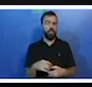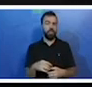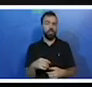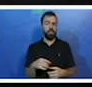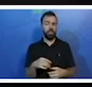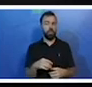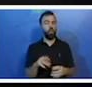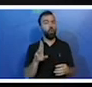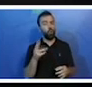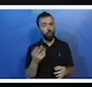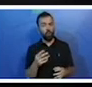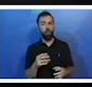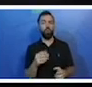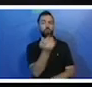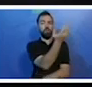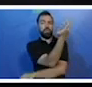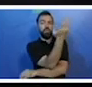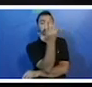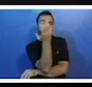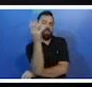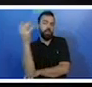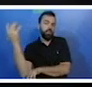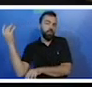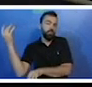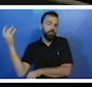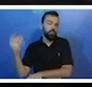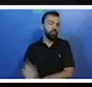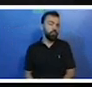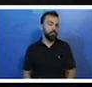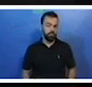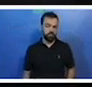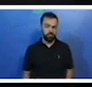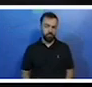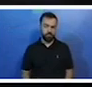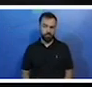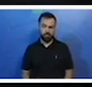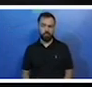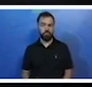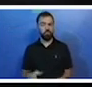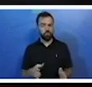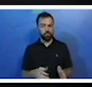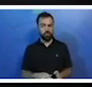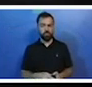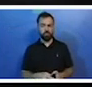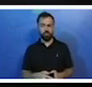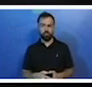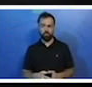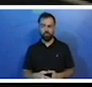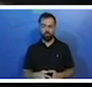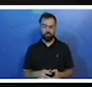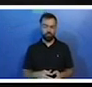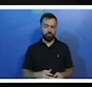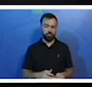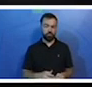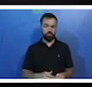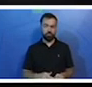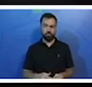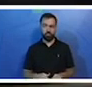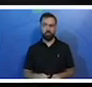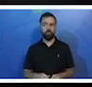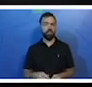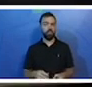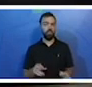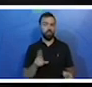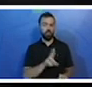Então ela pode ser realizada em diversos lugares, não apenas nas ruas da cidade, mas também em estradas ou em meio à natureza, que são chamadas as